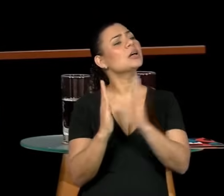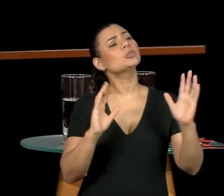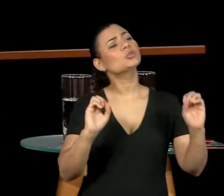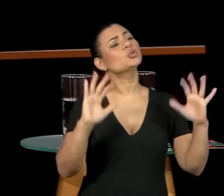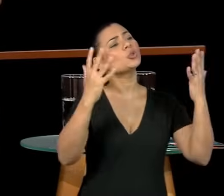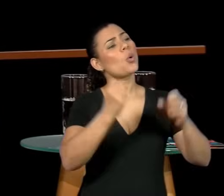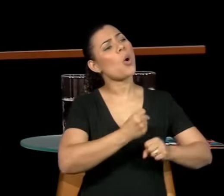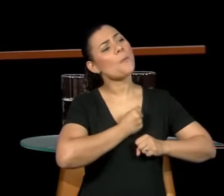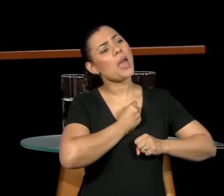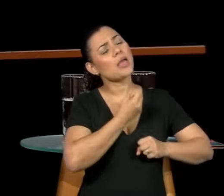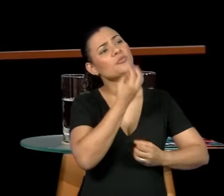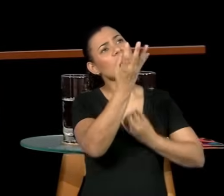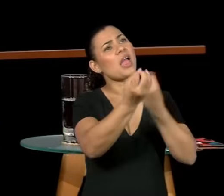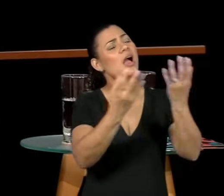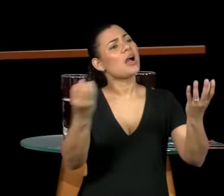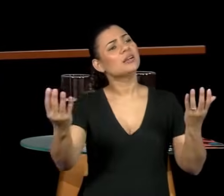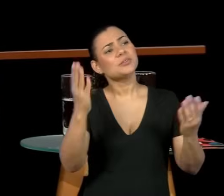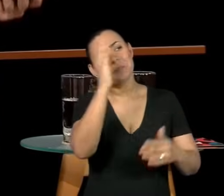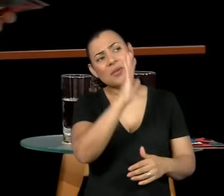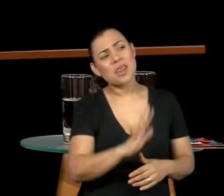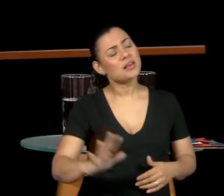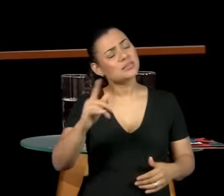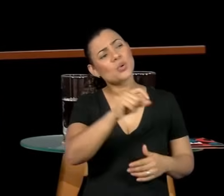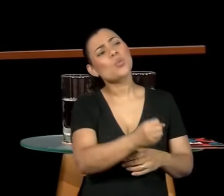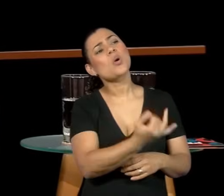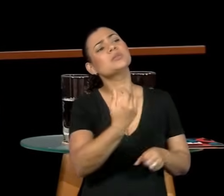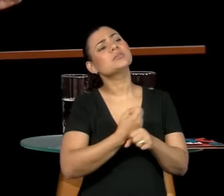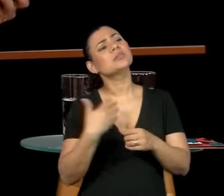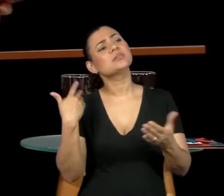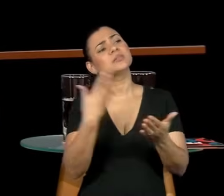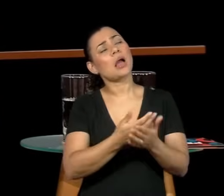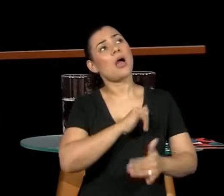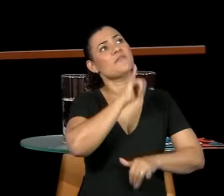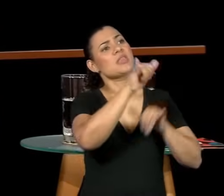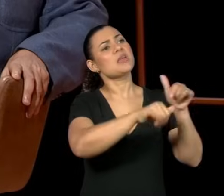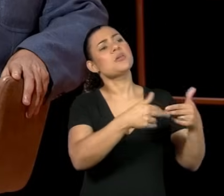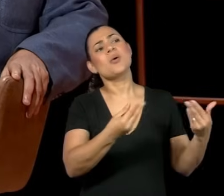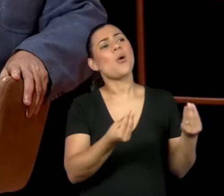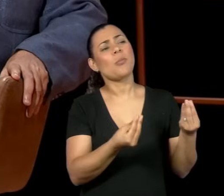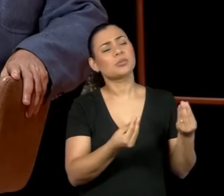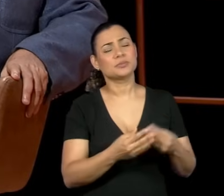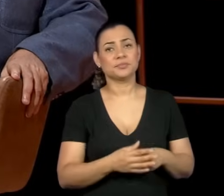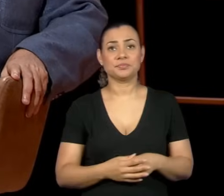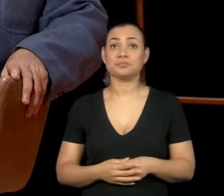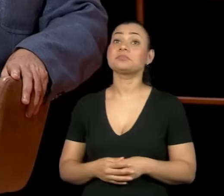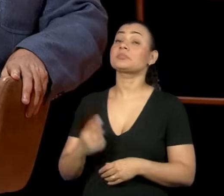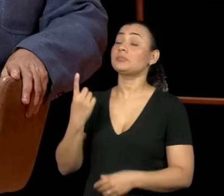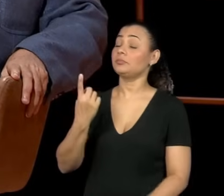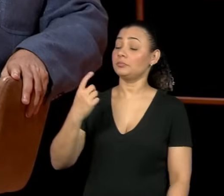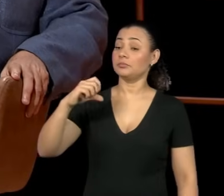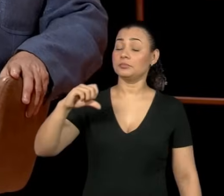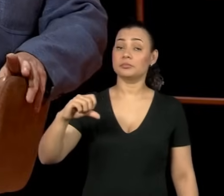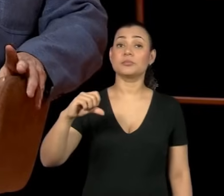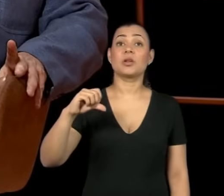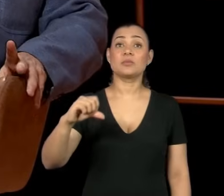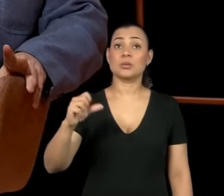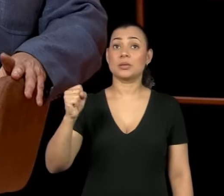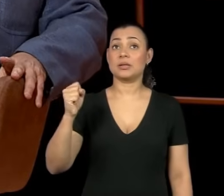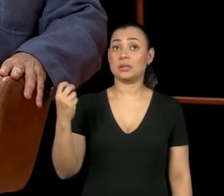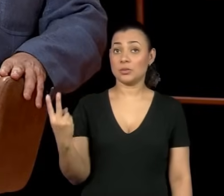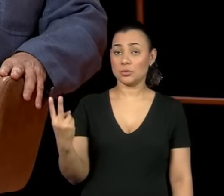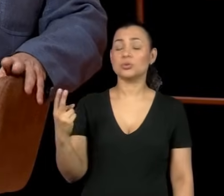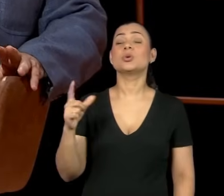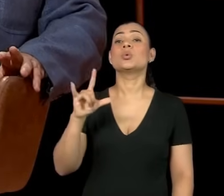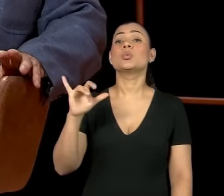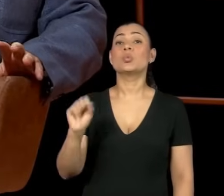promoveu aquelas viagens do Roberto Carlos pelo Brasil afora, com aqueles aviões? Na verdade, em 1982, o Luiz Fernando